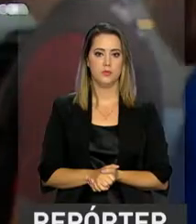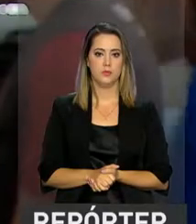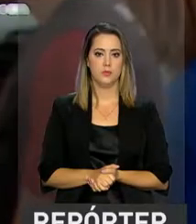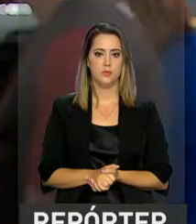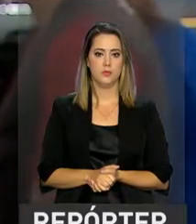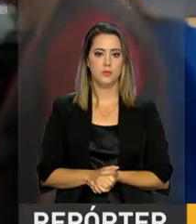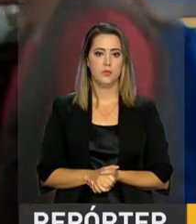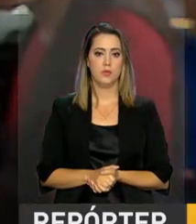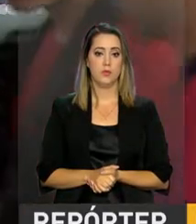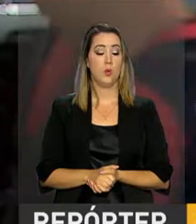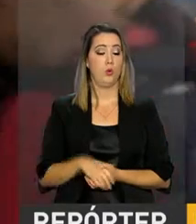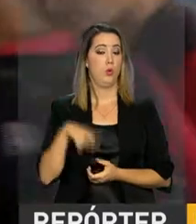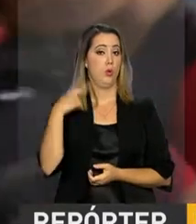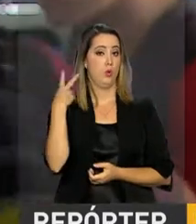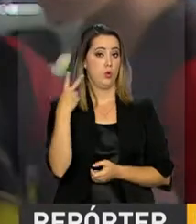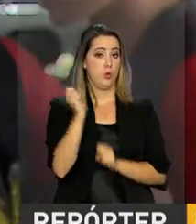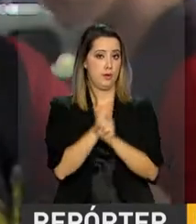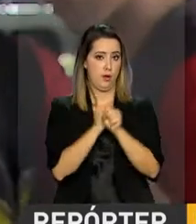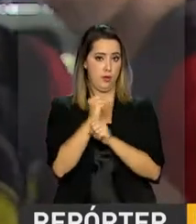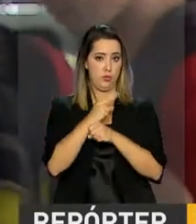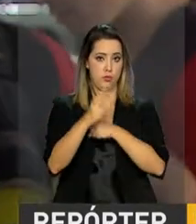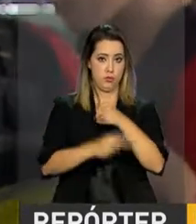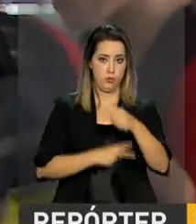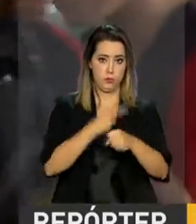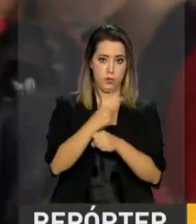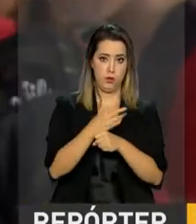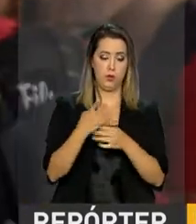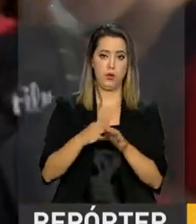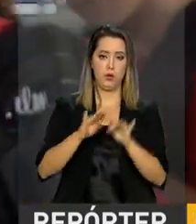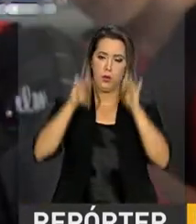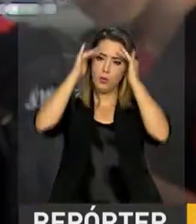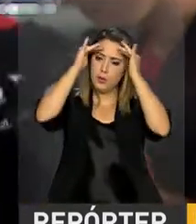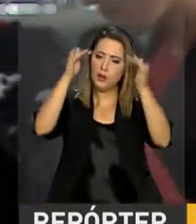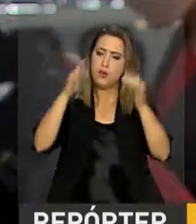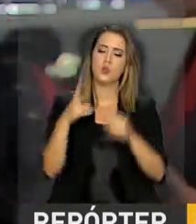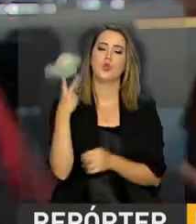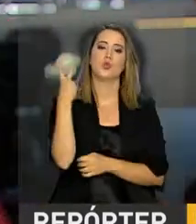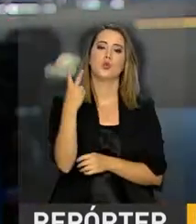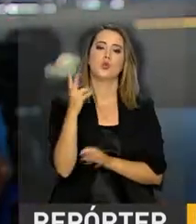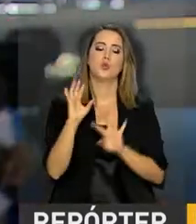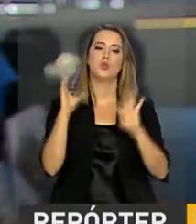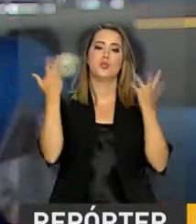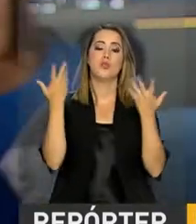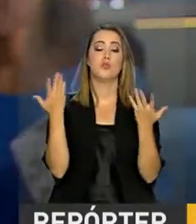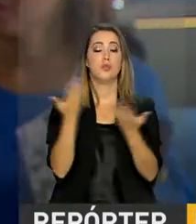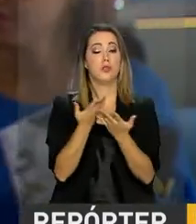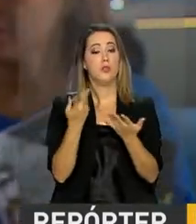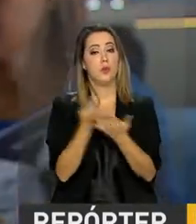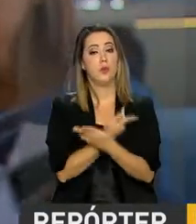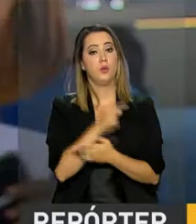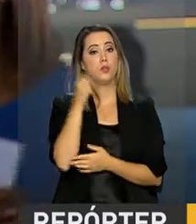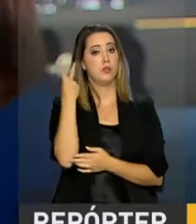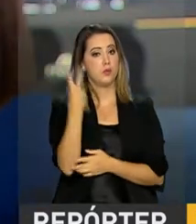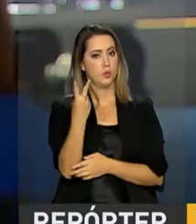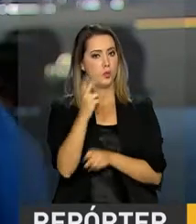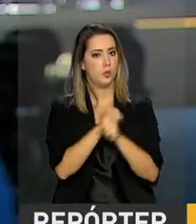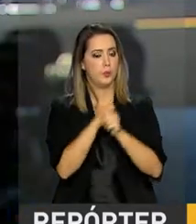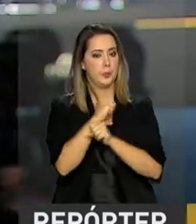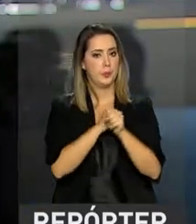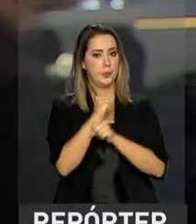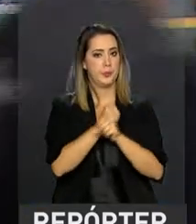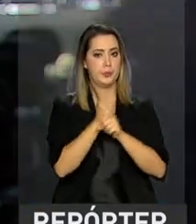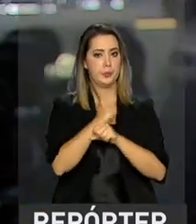O Bienio da Matemática, que homenageia dois grandes eventos que estão acontecendo no Brasil nesses dois anos, 2017 e 2018, é também